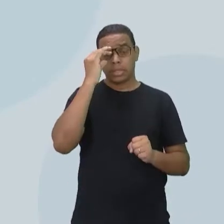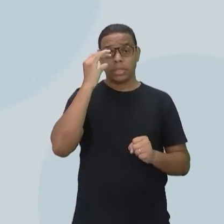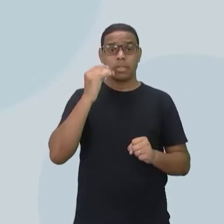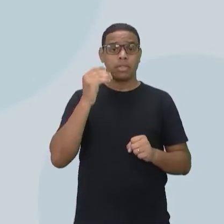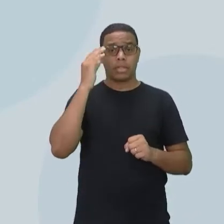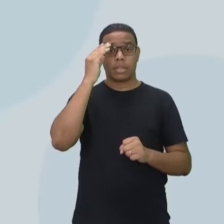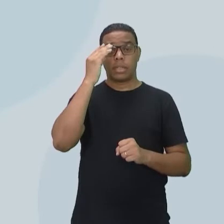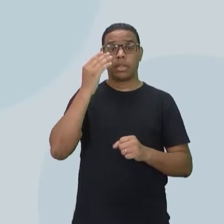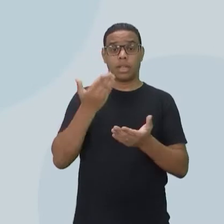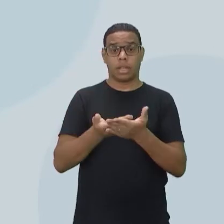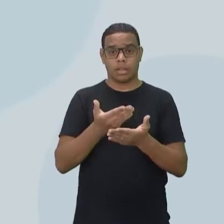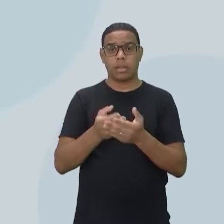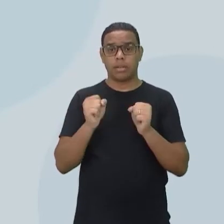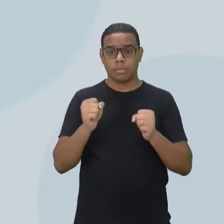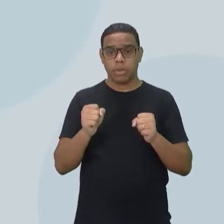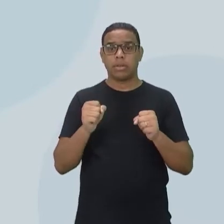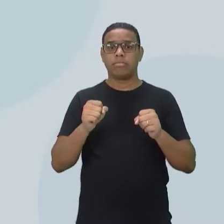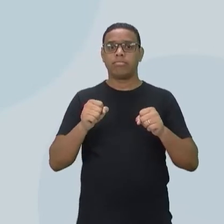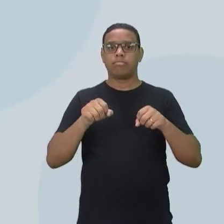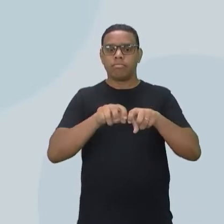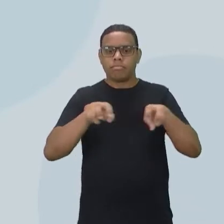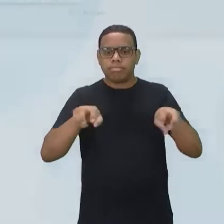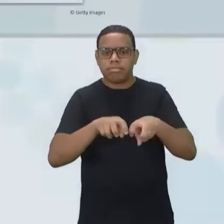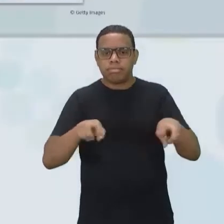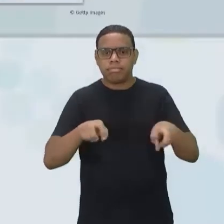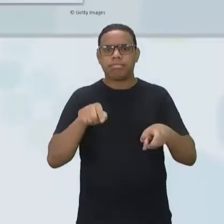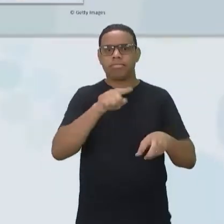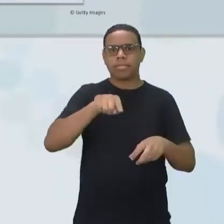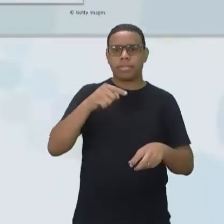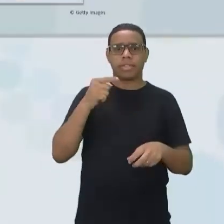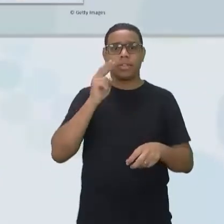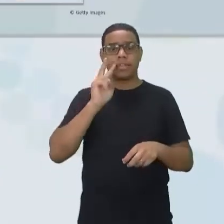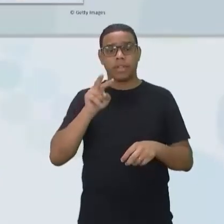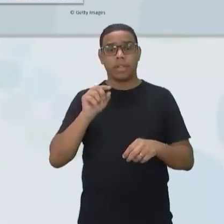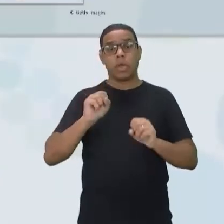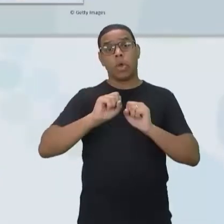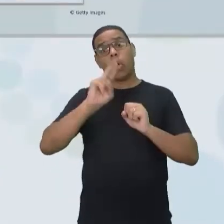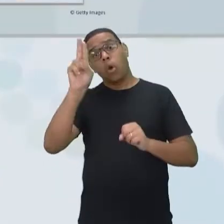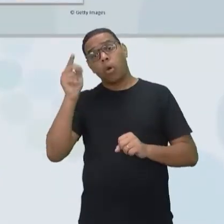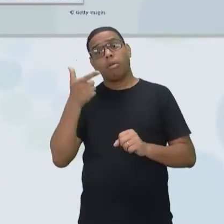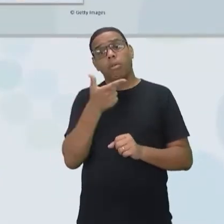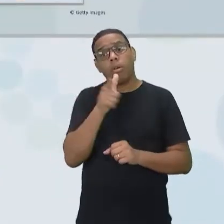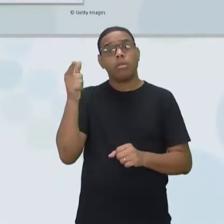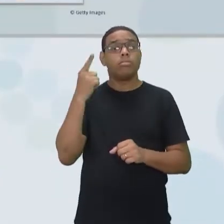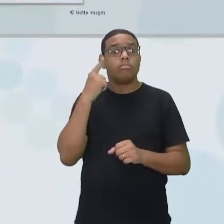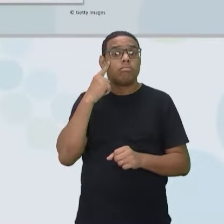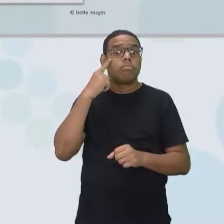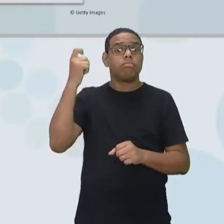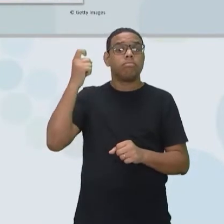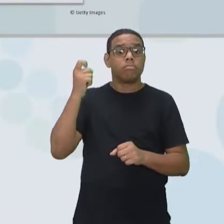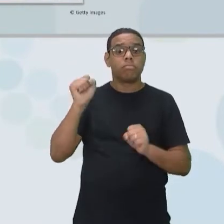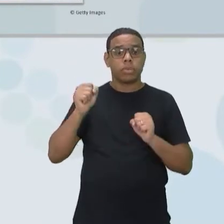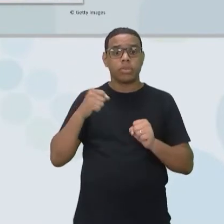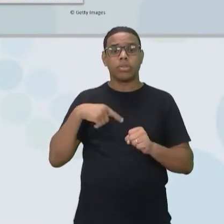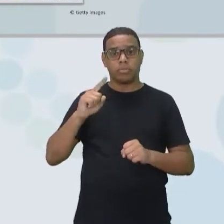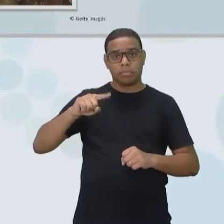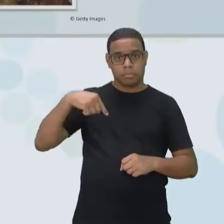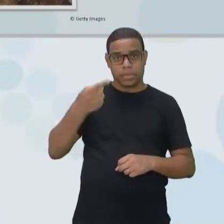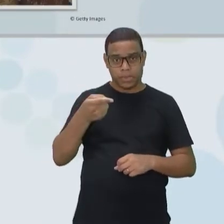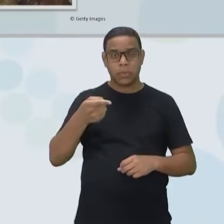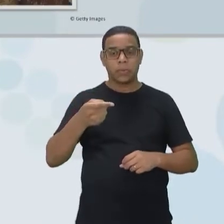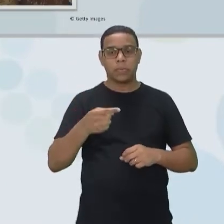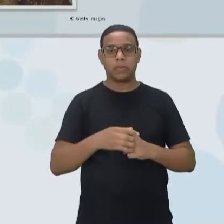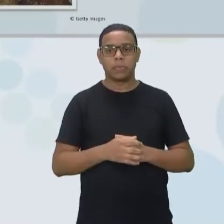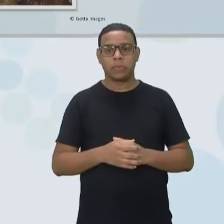marque o estudante aconteça nesse contexto mesmo do que vocês estão vendo. Mas pode ser que não também, né? Vou pedir para passar mais um